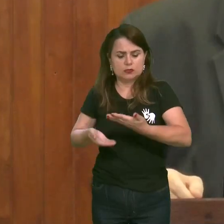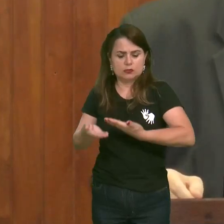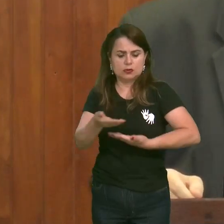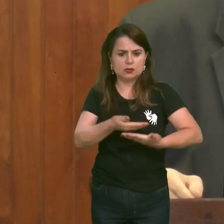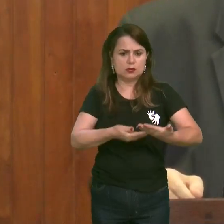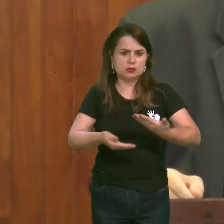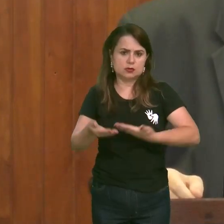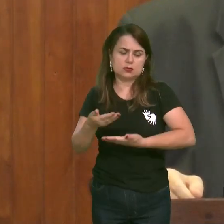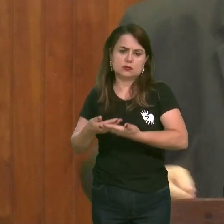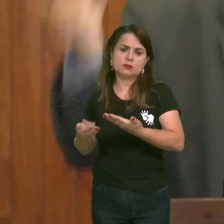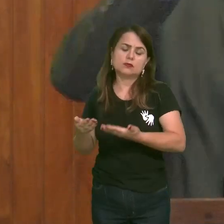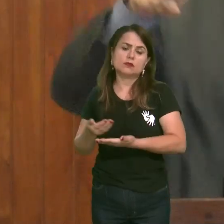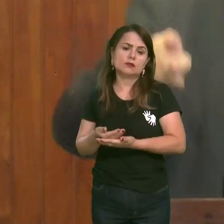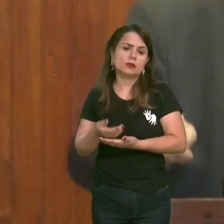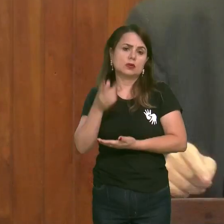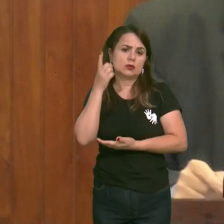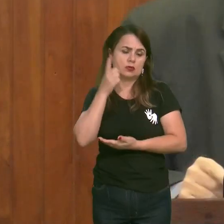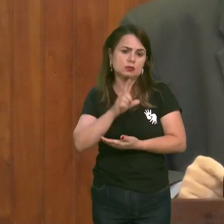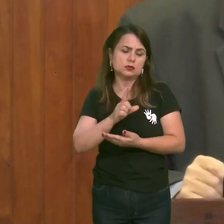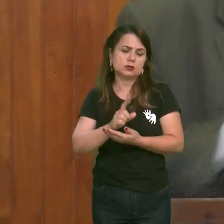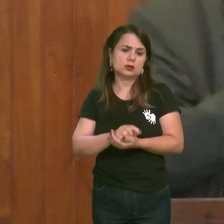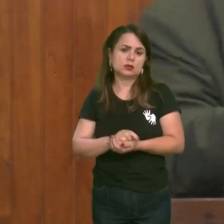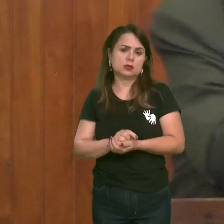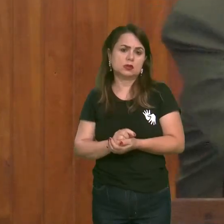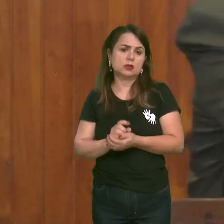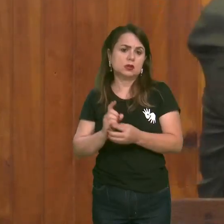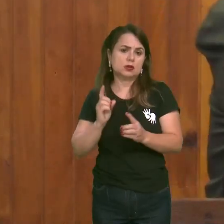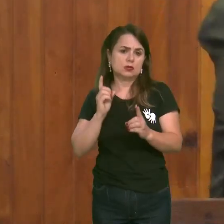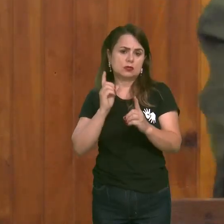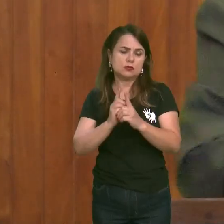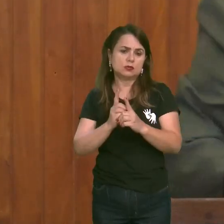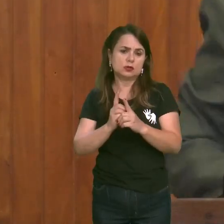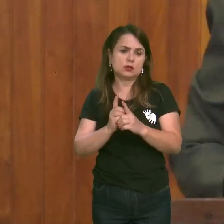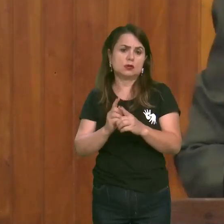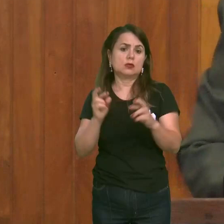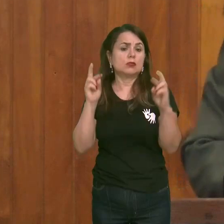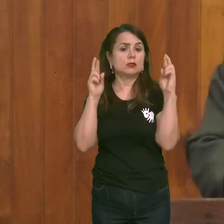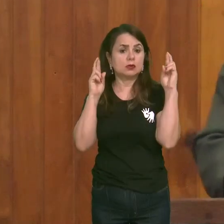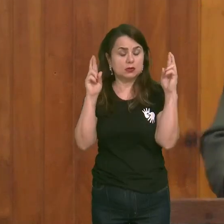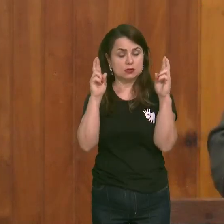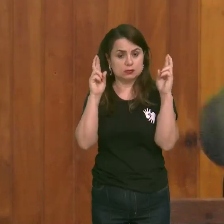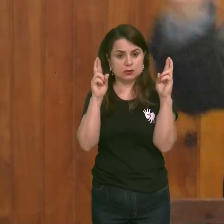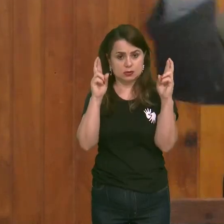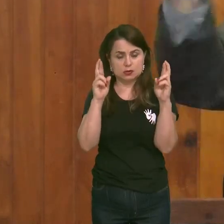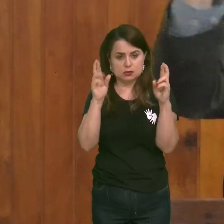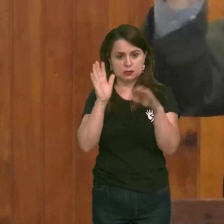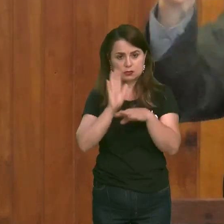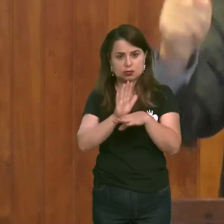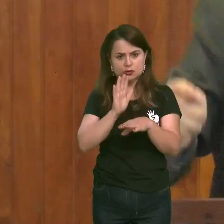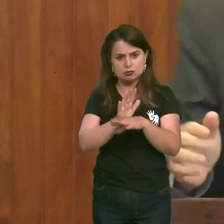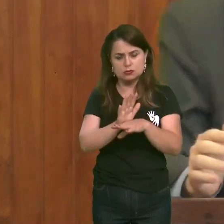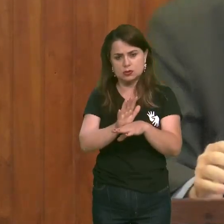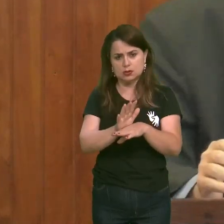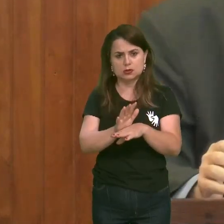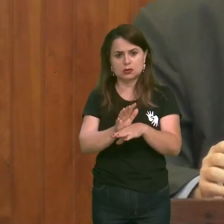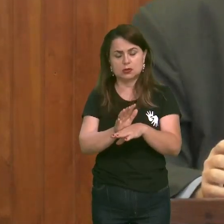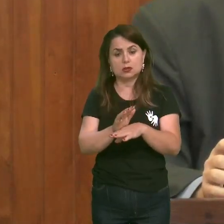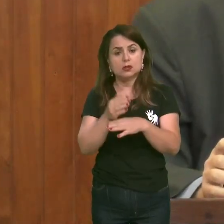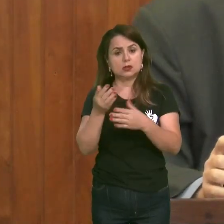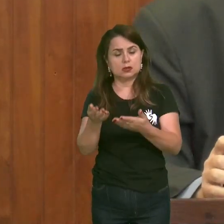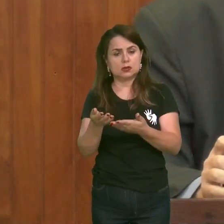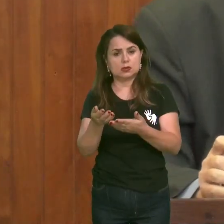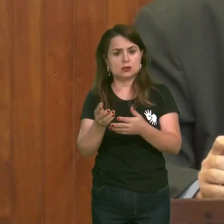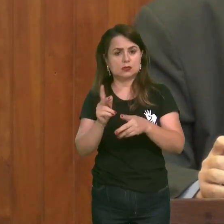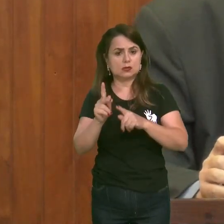aqui no bom sentido obviamente que aí pode achar aí dentro e aqui fica me Esperança desse olhar minimamente sensível